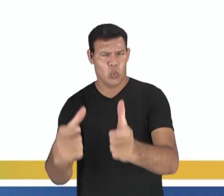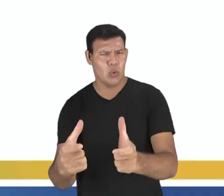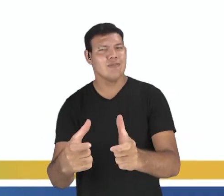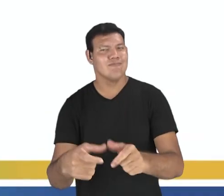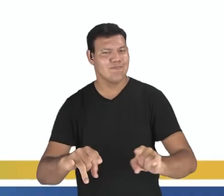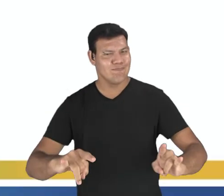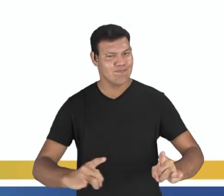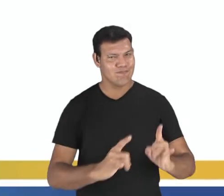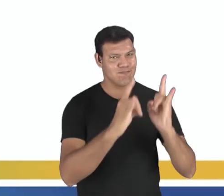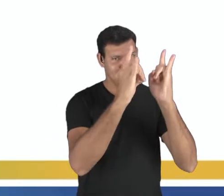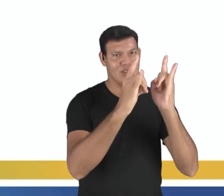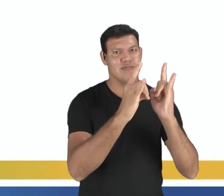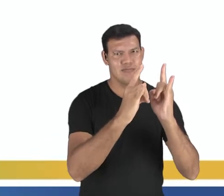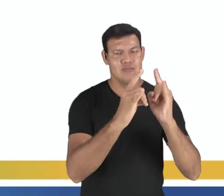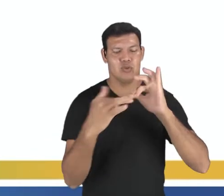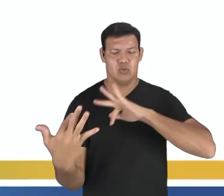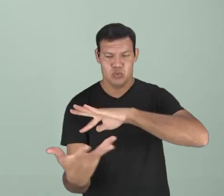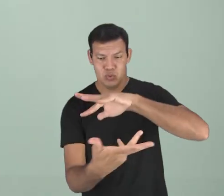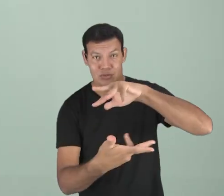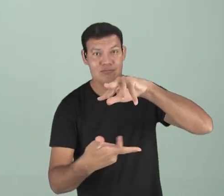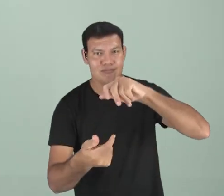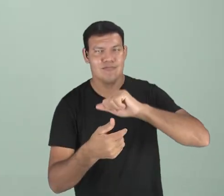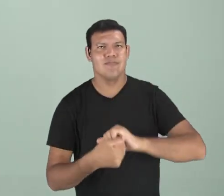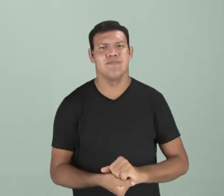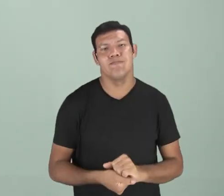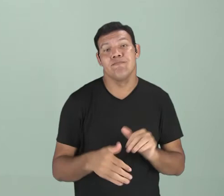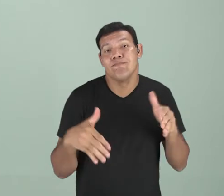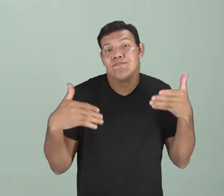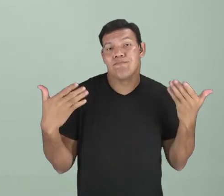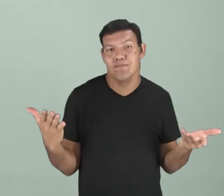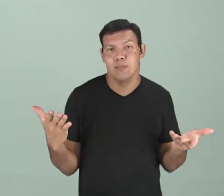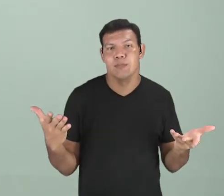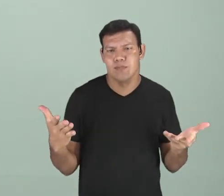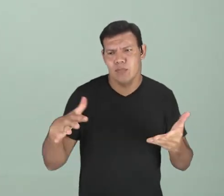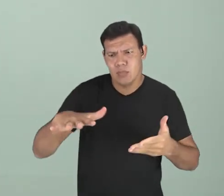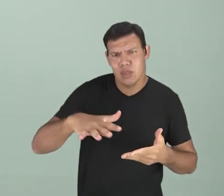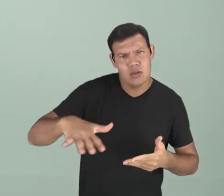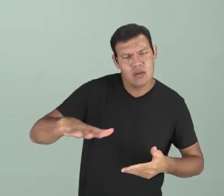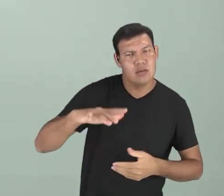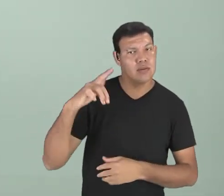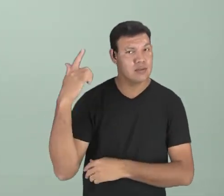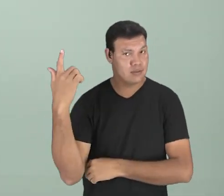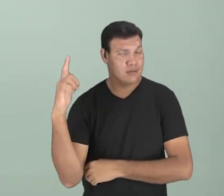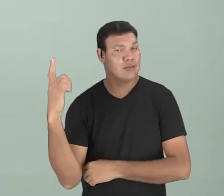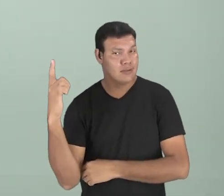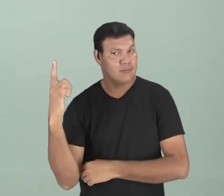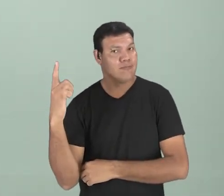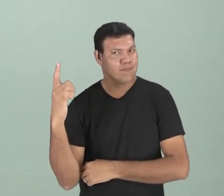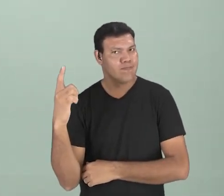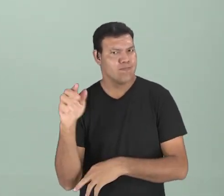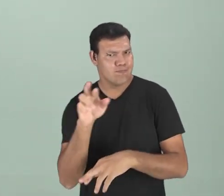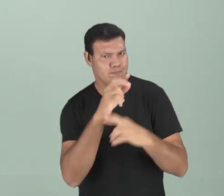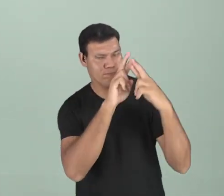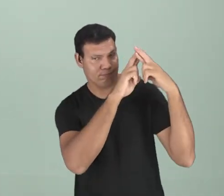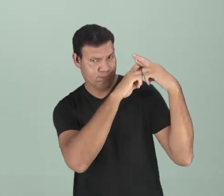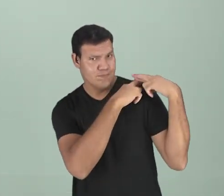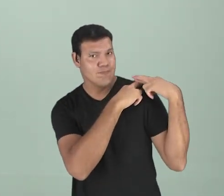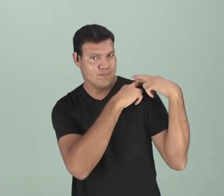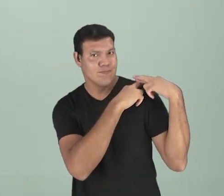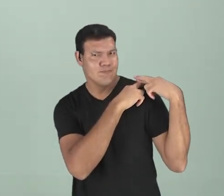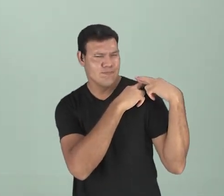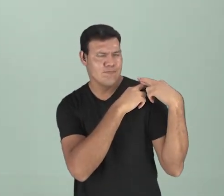monumentos e espaços no mundo inteiro. Então, basicamente, o espaço geográfico funciona também como uma